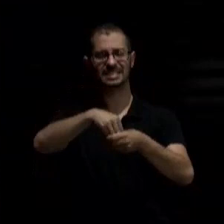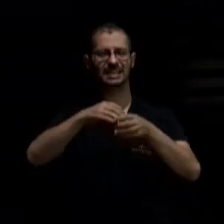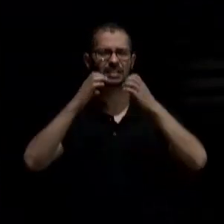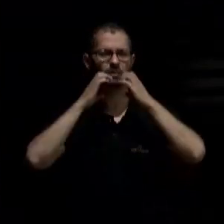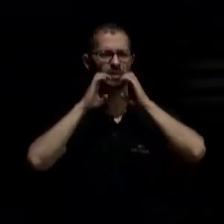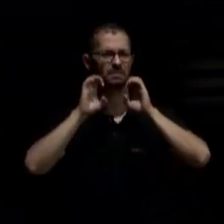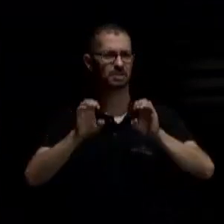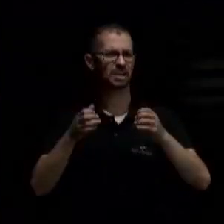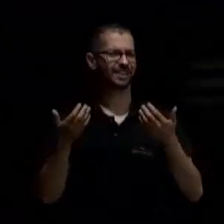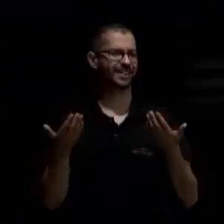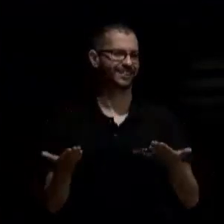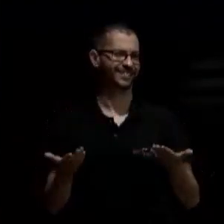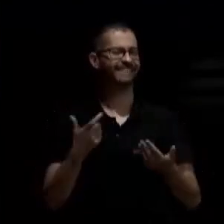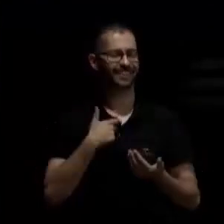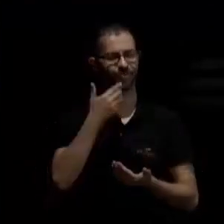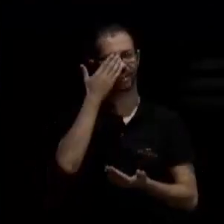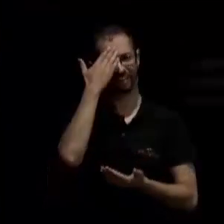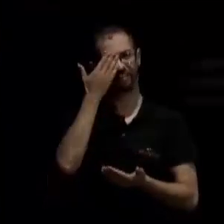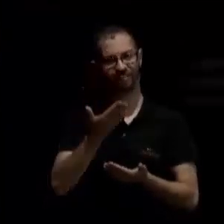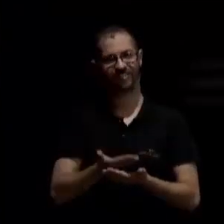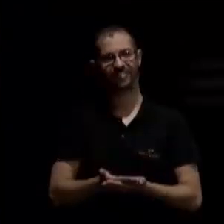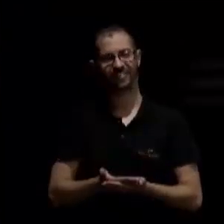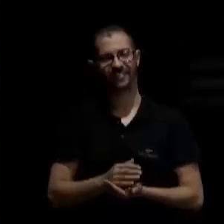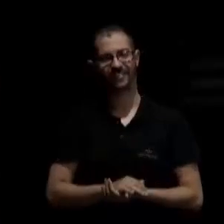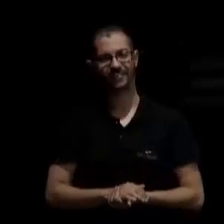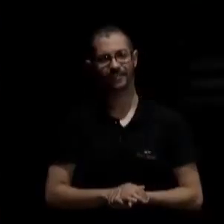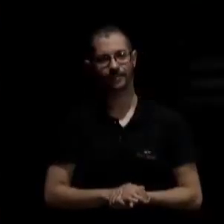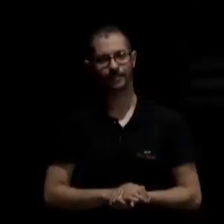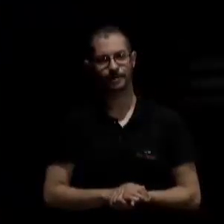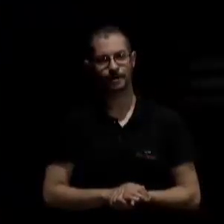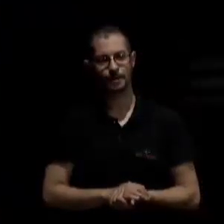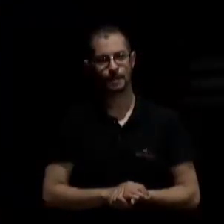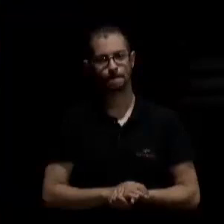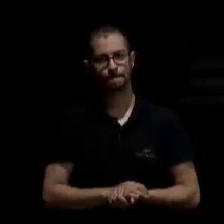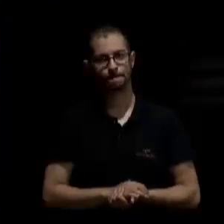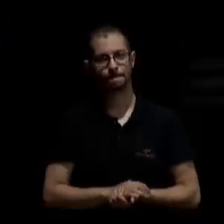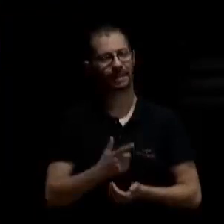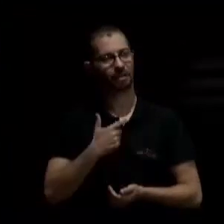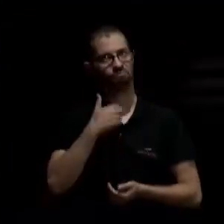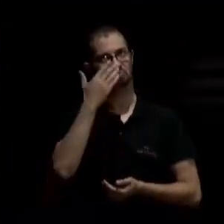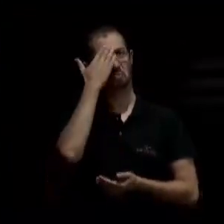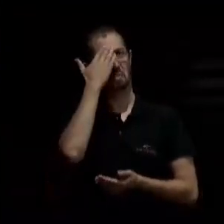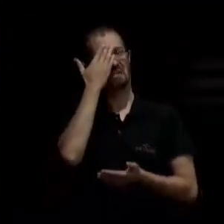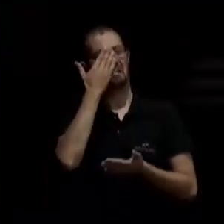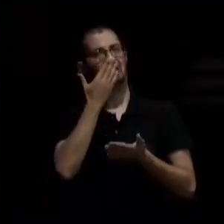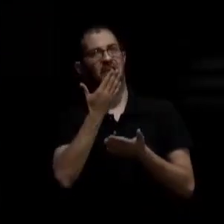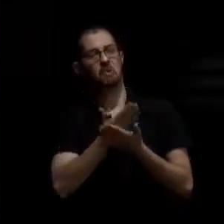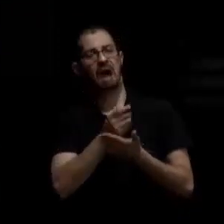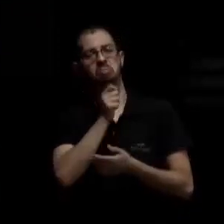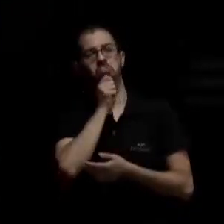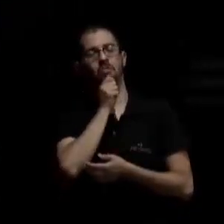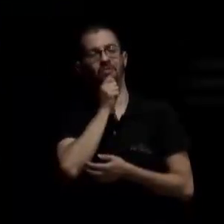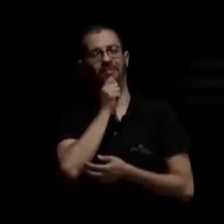Evangelho? Eu creio nisso. Eu creio nisso. Eu não creio em acasos. Eu não creio que na